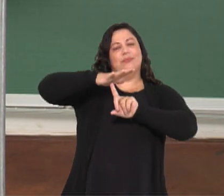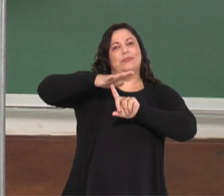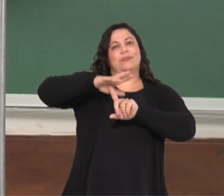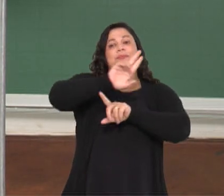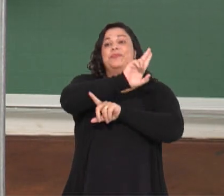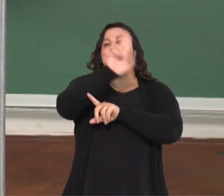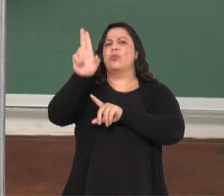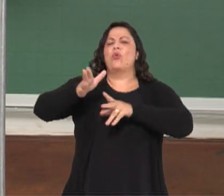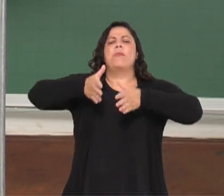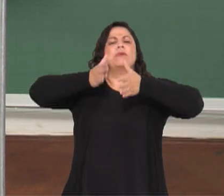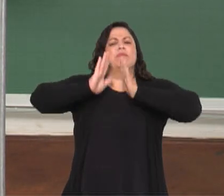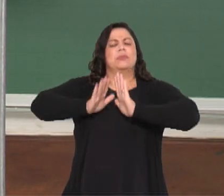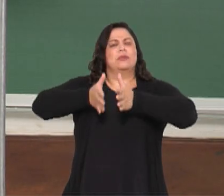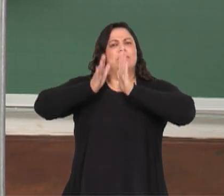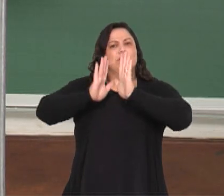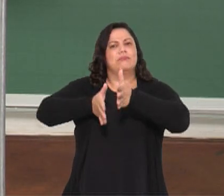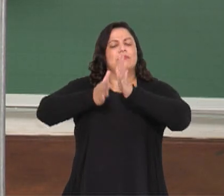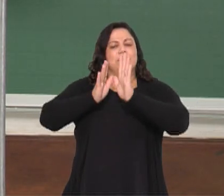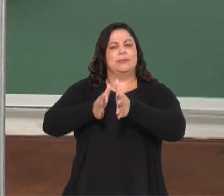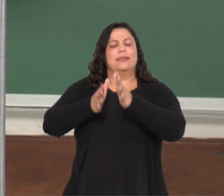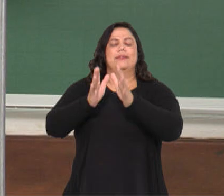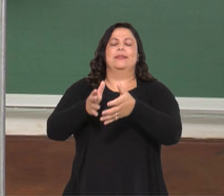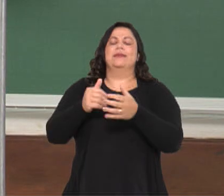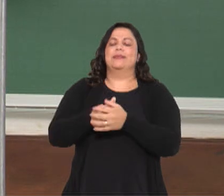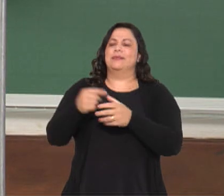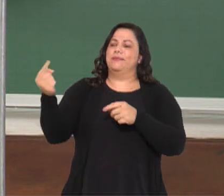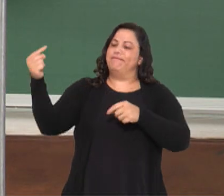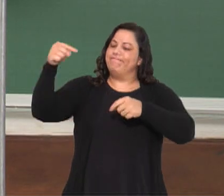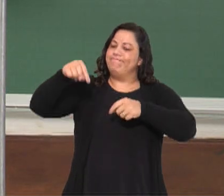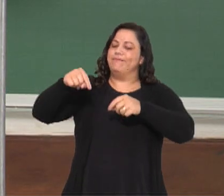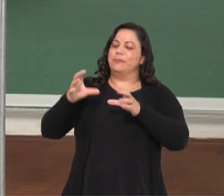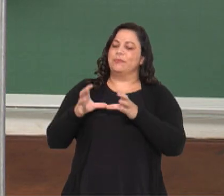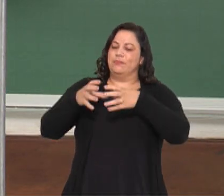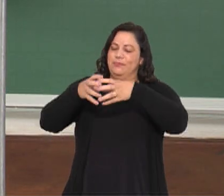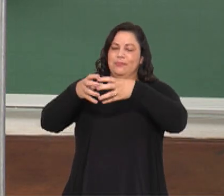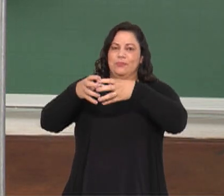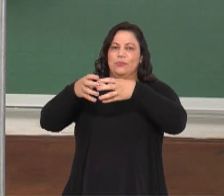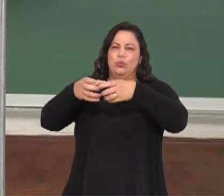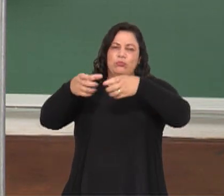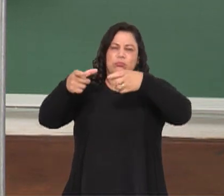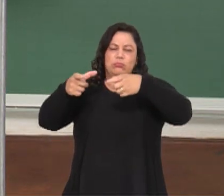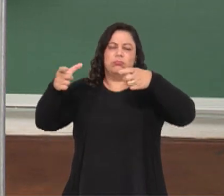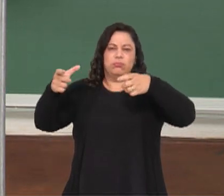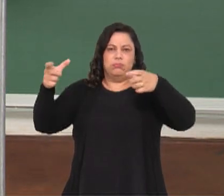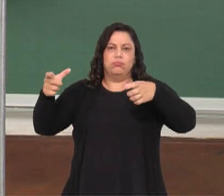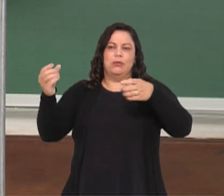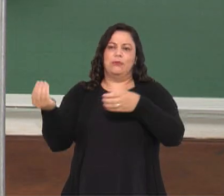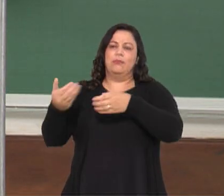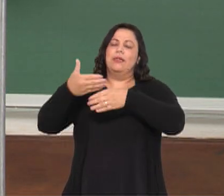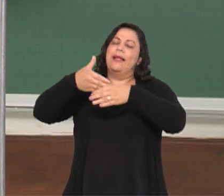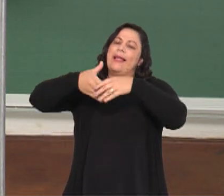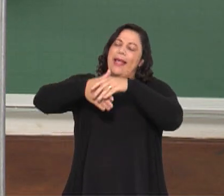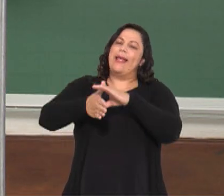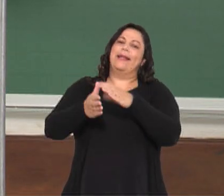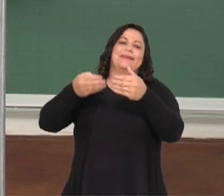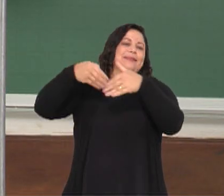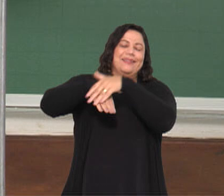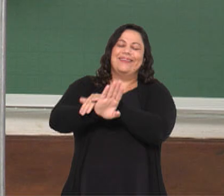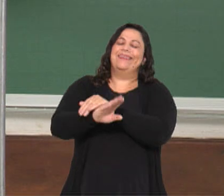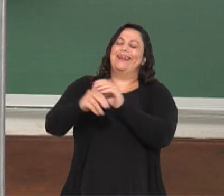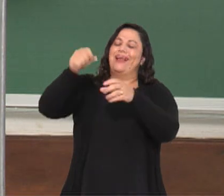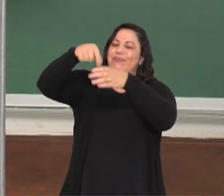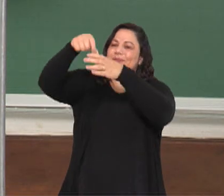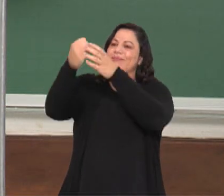para o oeste. Então, eles vieram ali para a região norte colonizar ali e com a atividade do café,